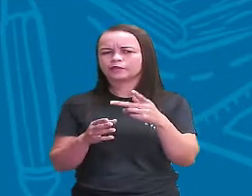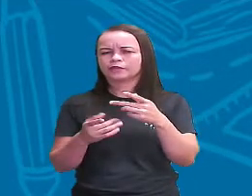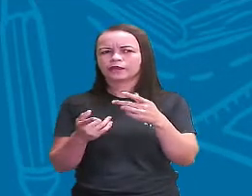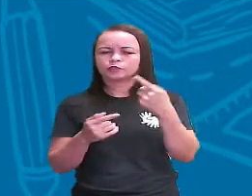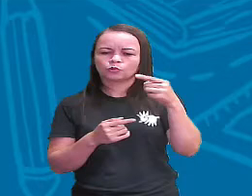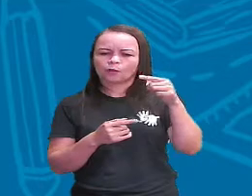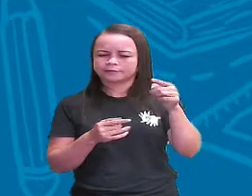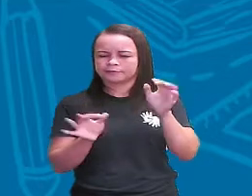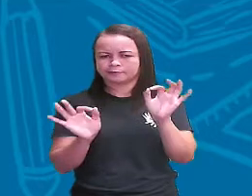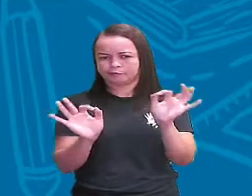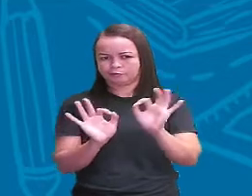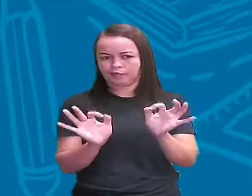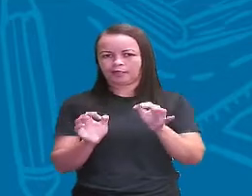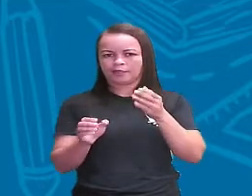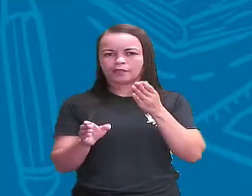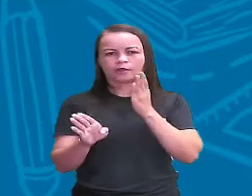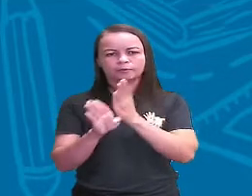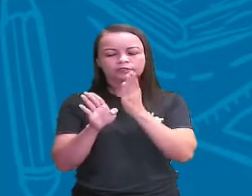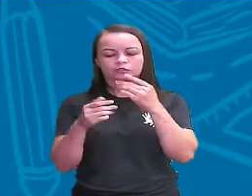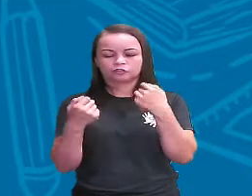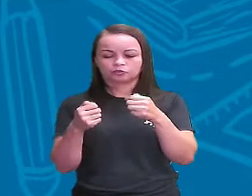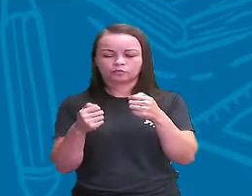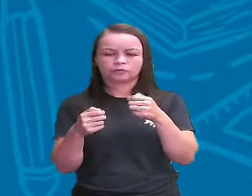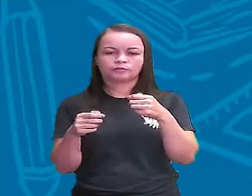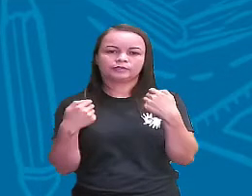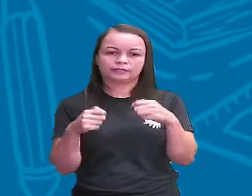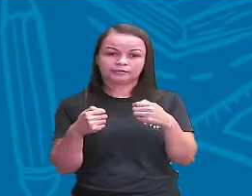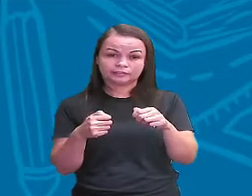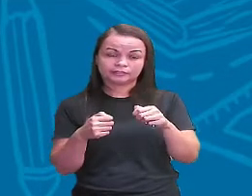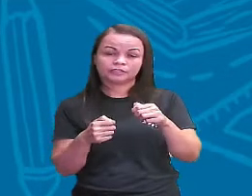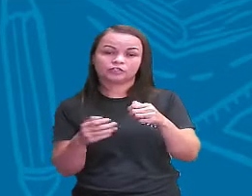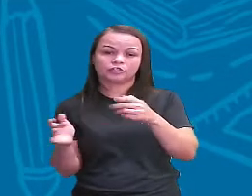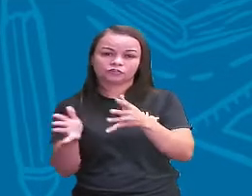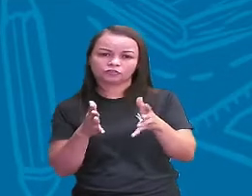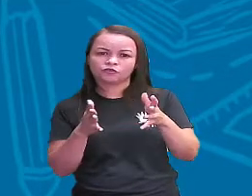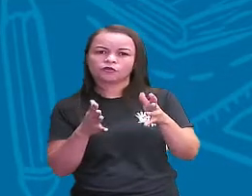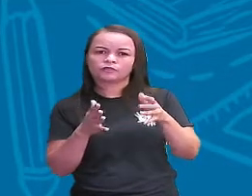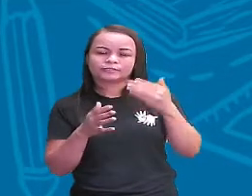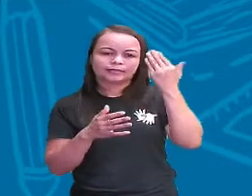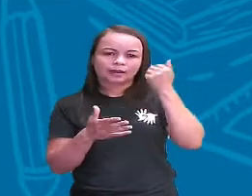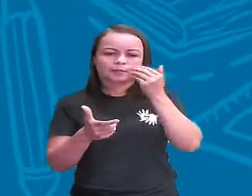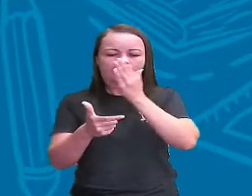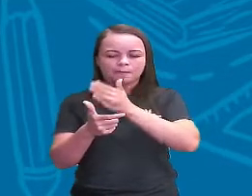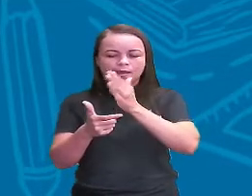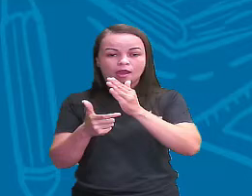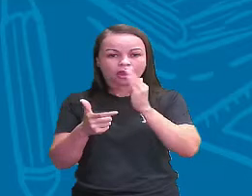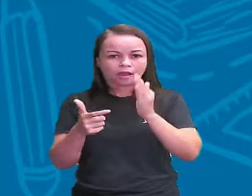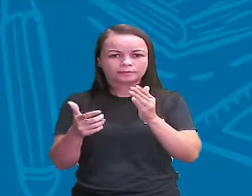preciso pronunciar. Se eu preciso pronunciar, então eu vou chamar a palavra